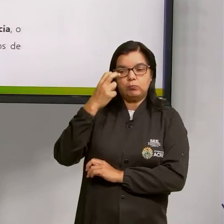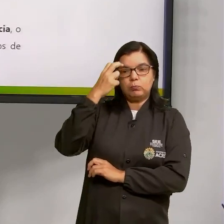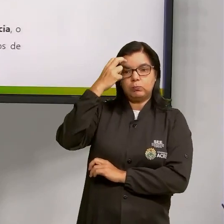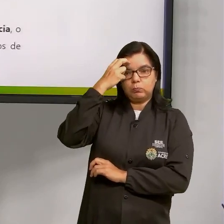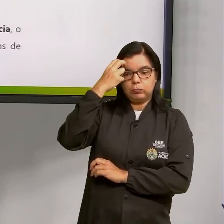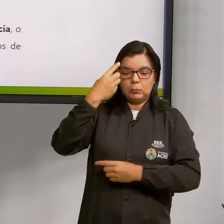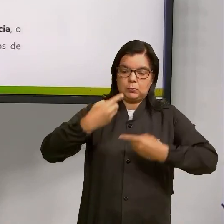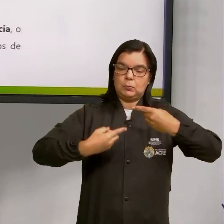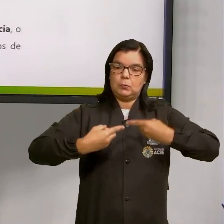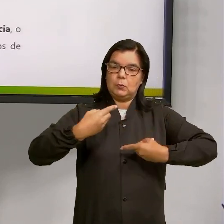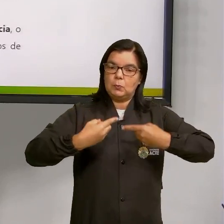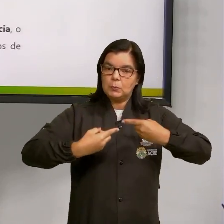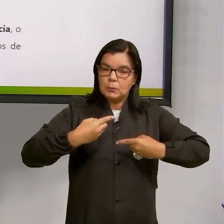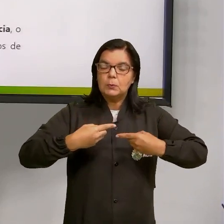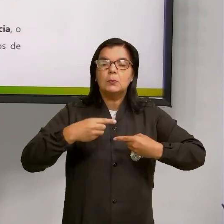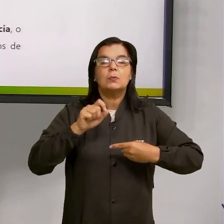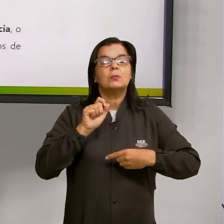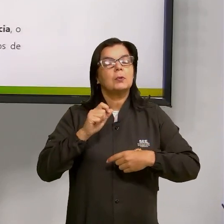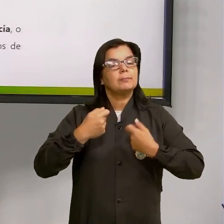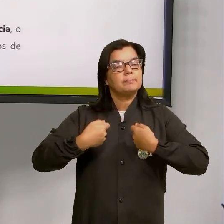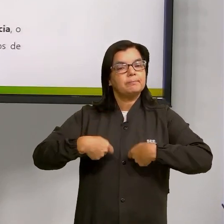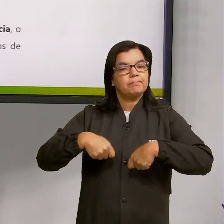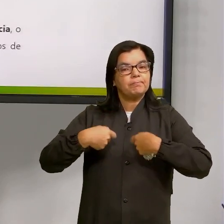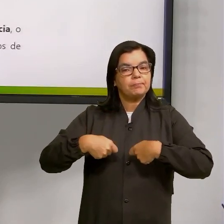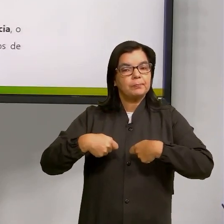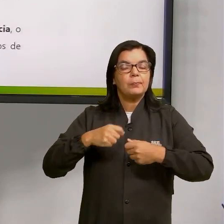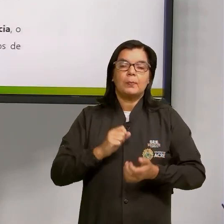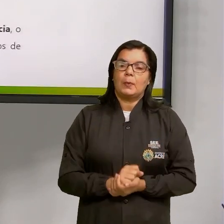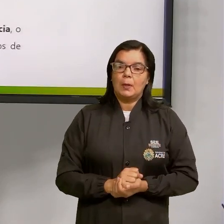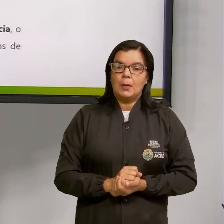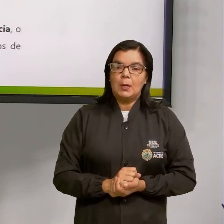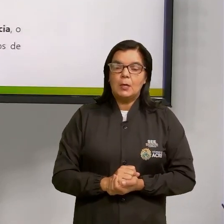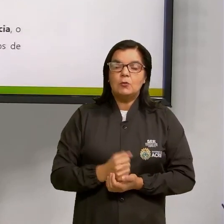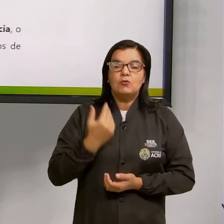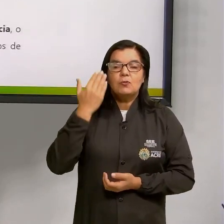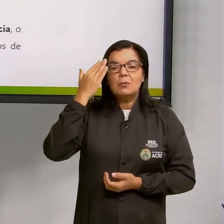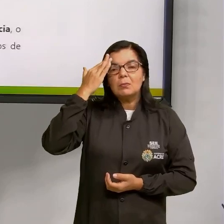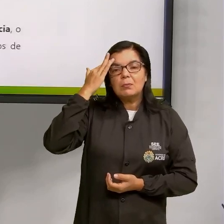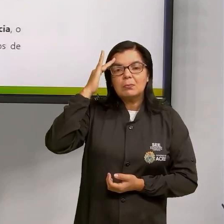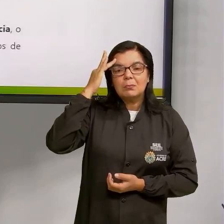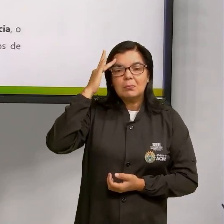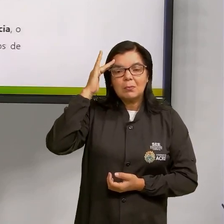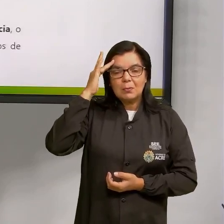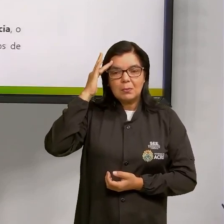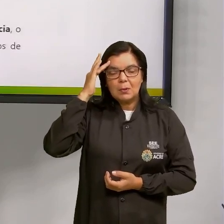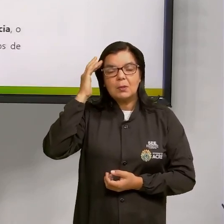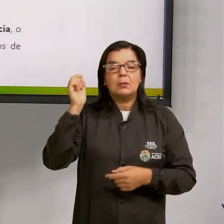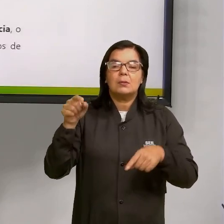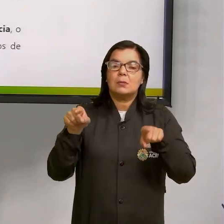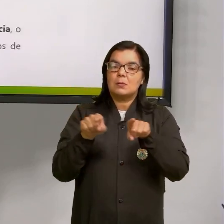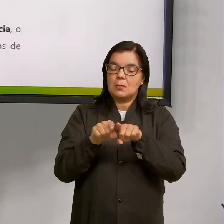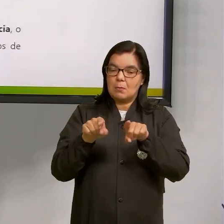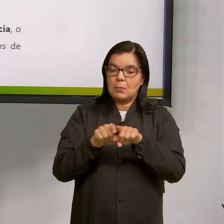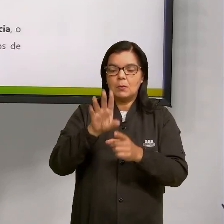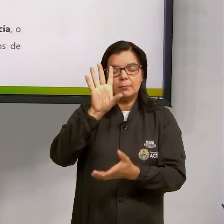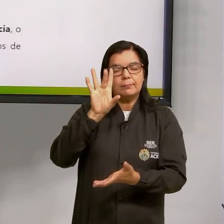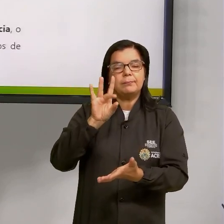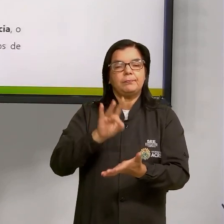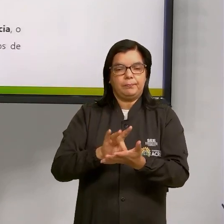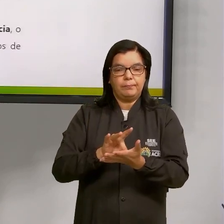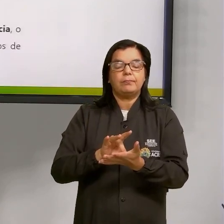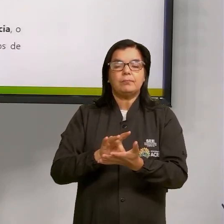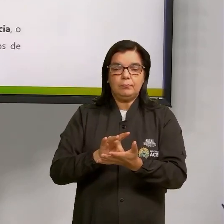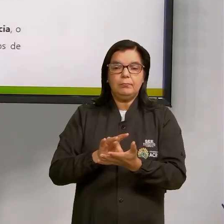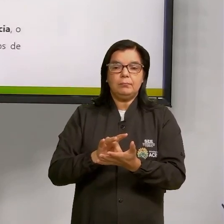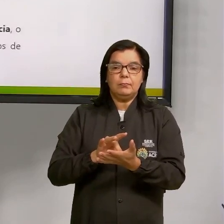amadurecimento político necessário no sentido de interpretar e no sentido de realmente